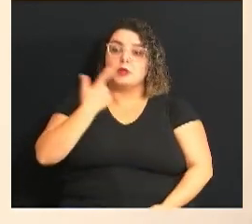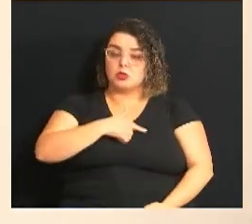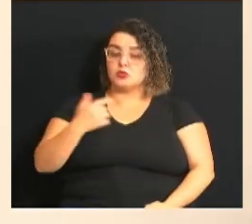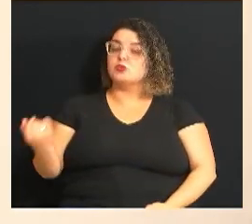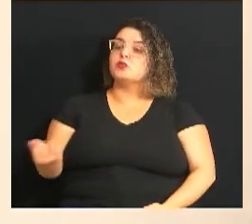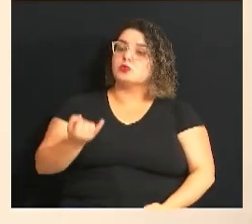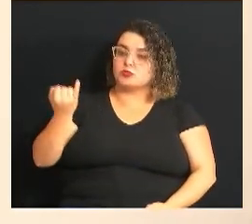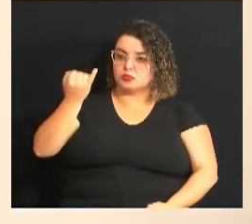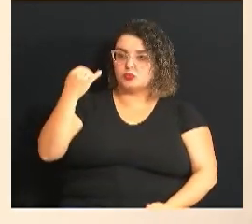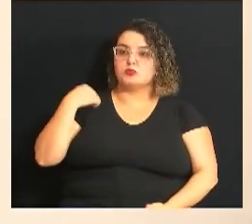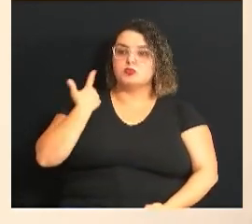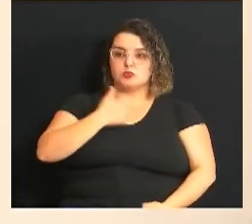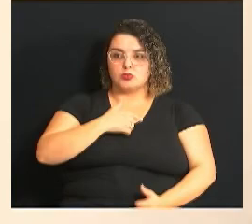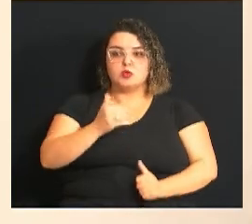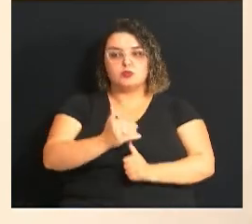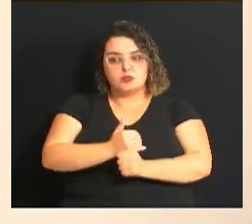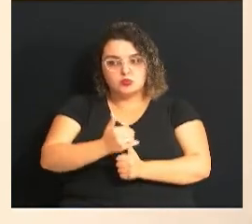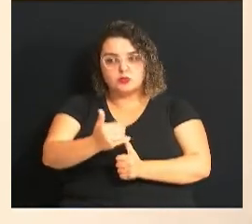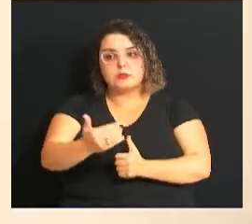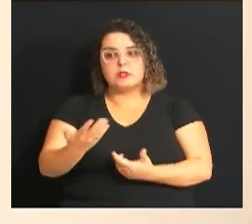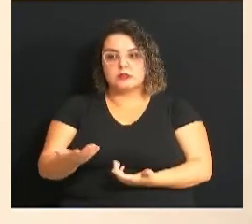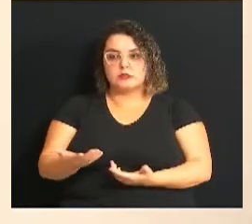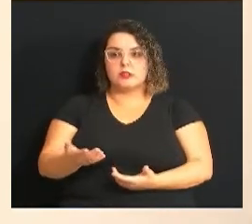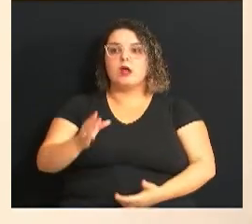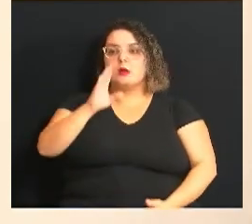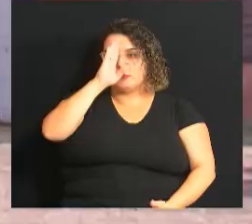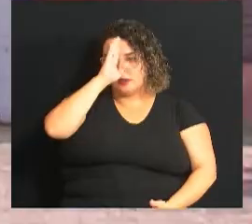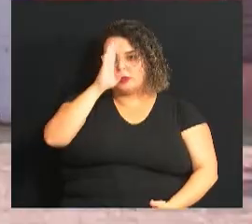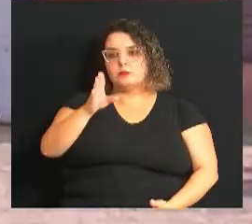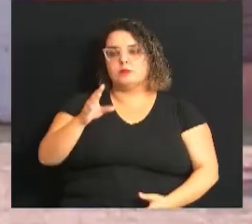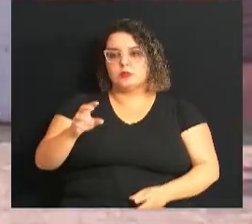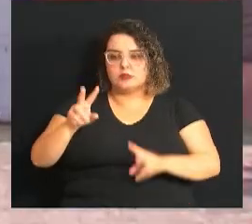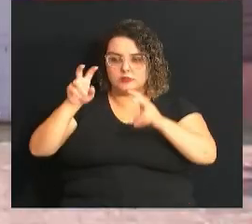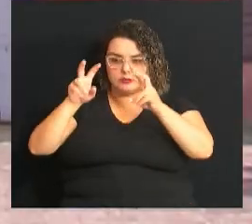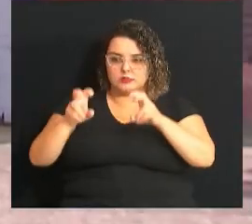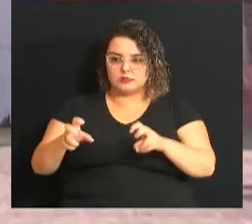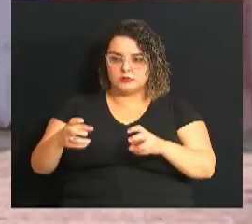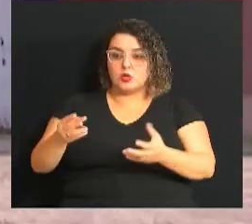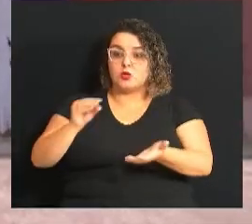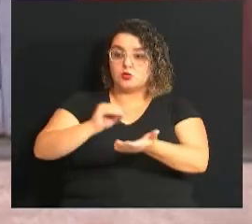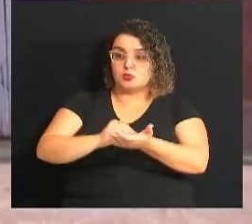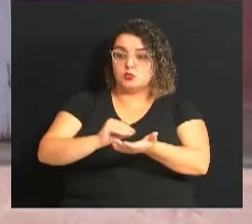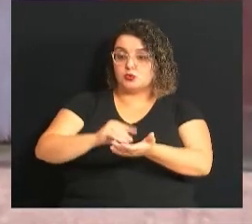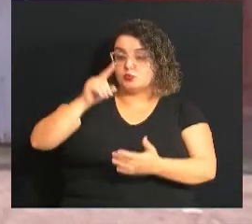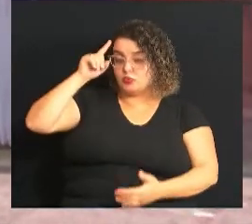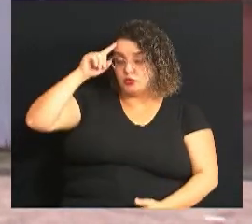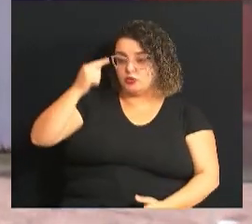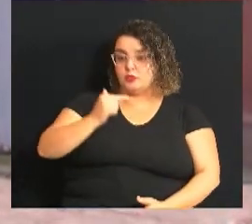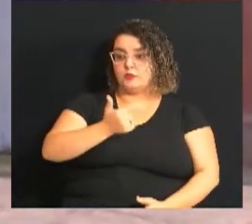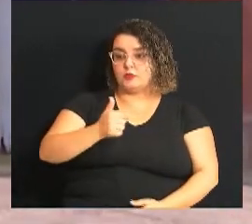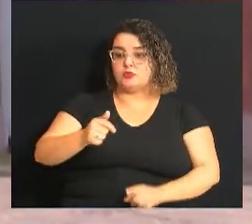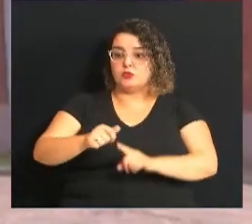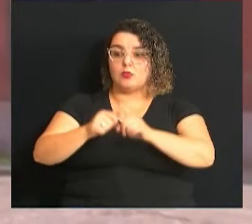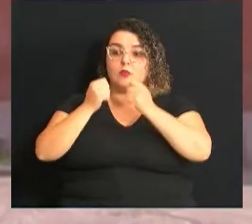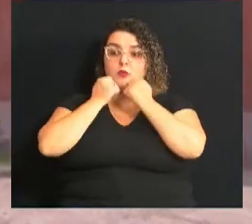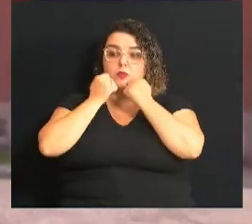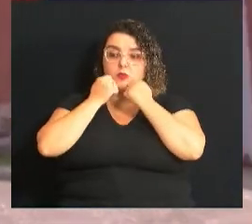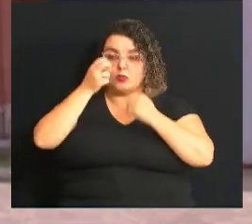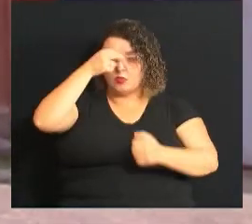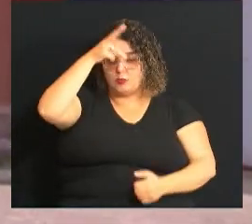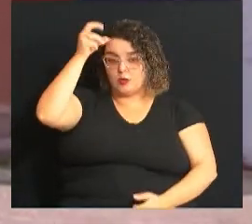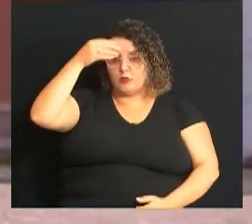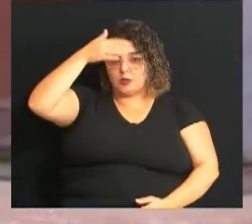o nosso mandato também prioriza muito esse debate. No último dia 22 de julho, o prefeito Dário